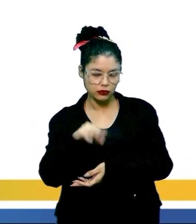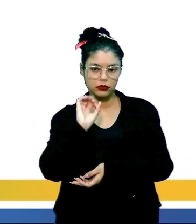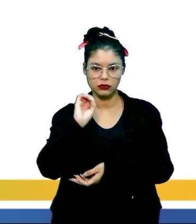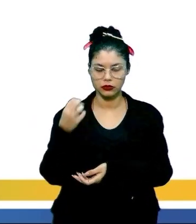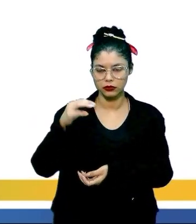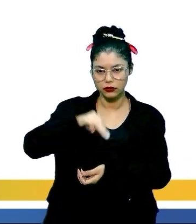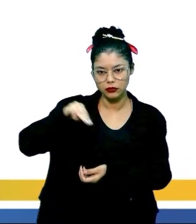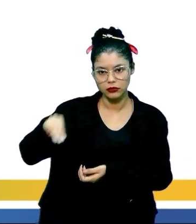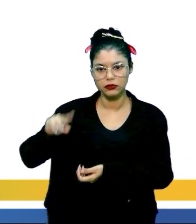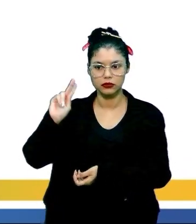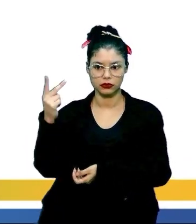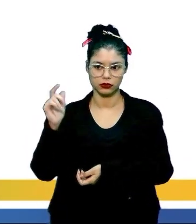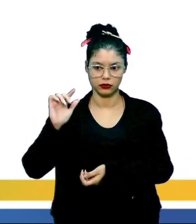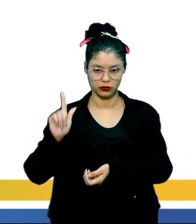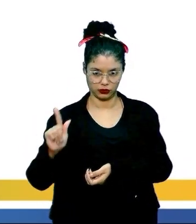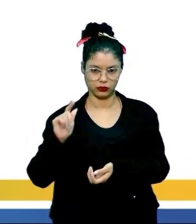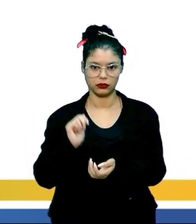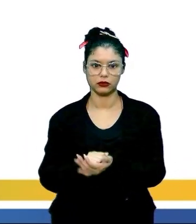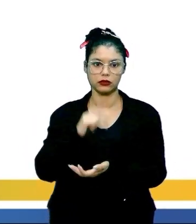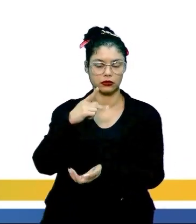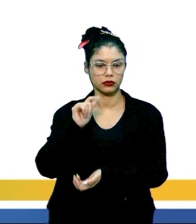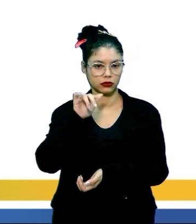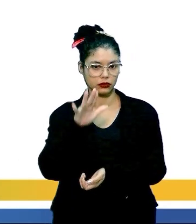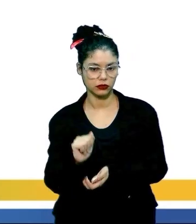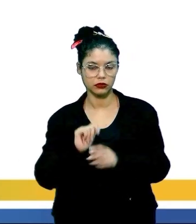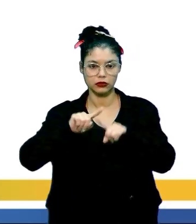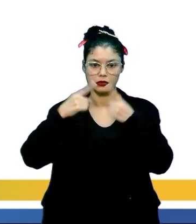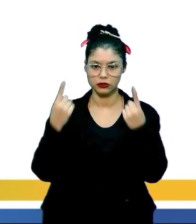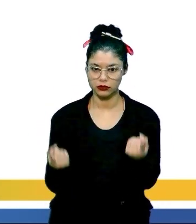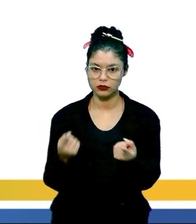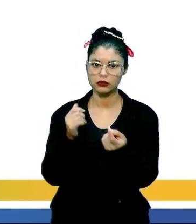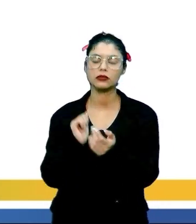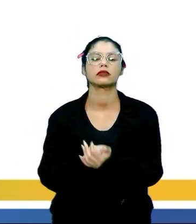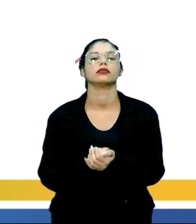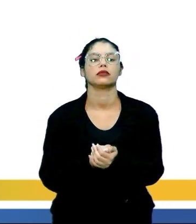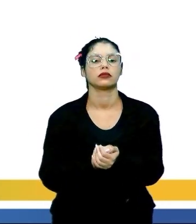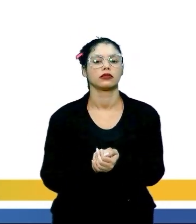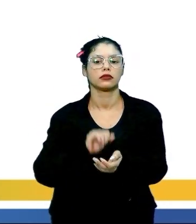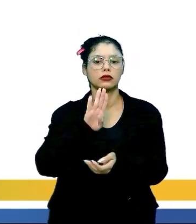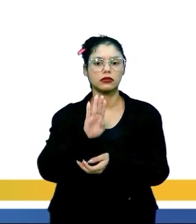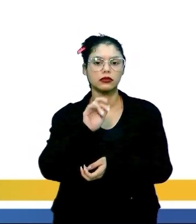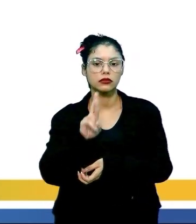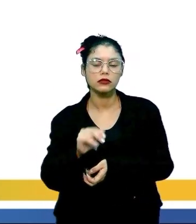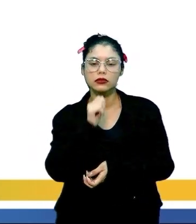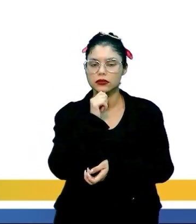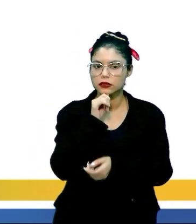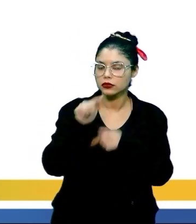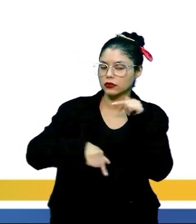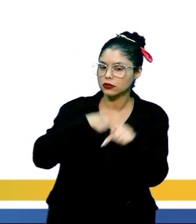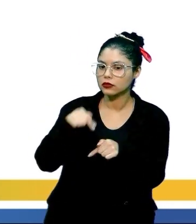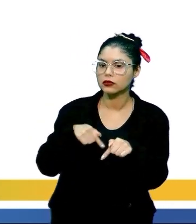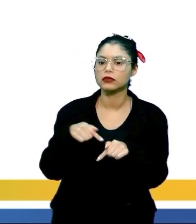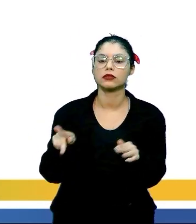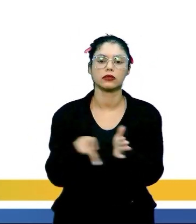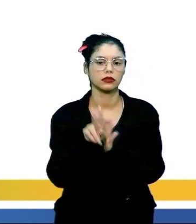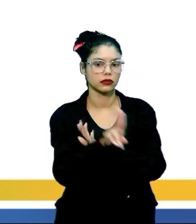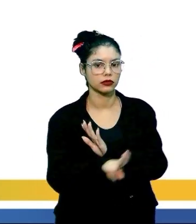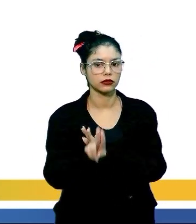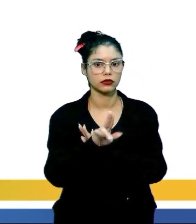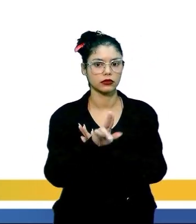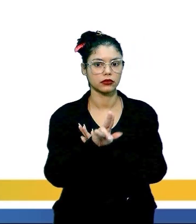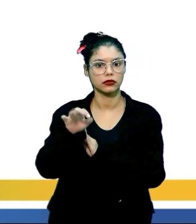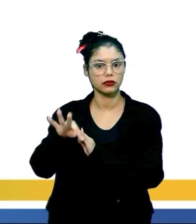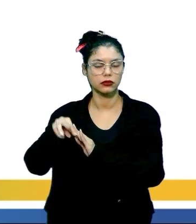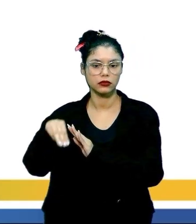de mercúrio, pascal, mas nós usamos bar, né? Mas na química, basicamente, nós usamos